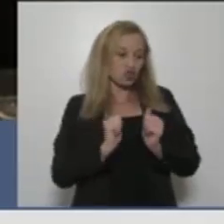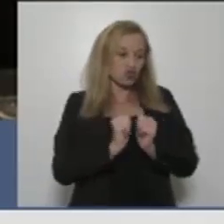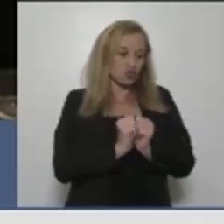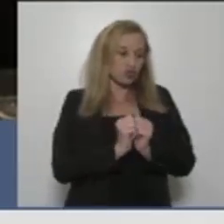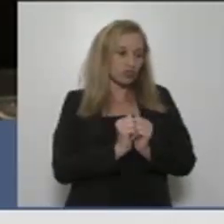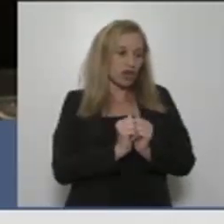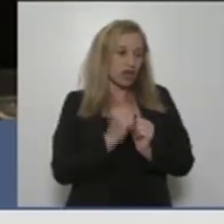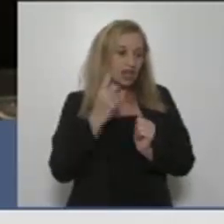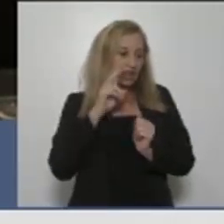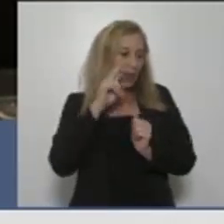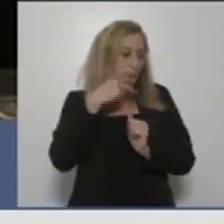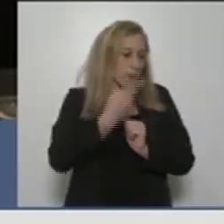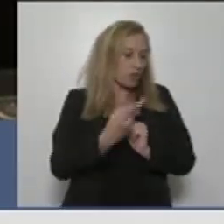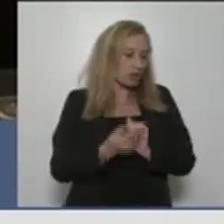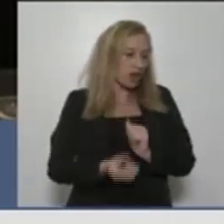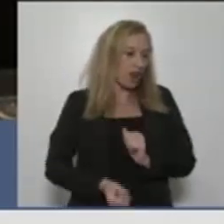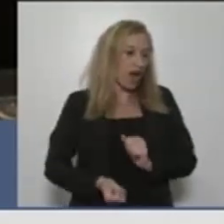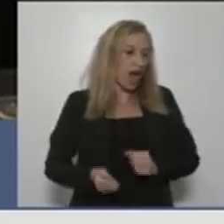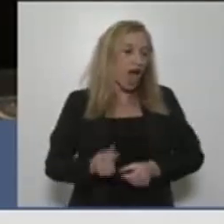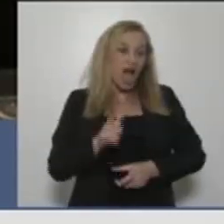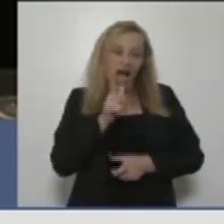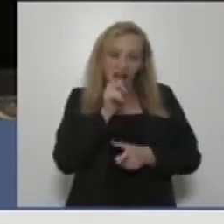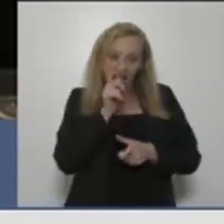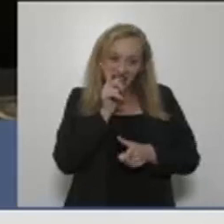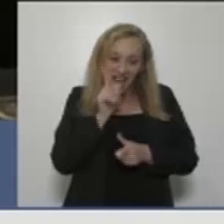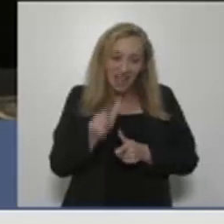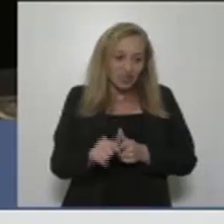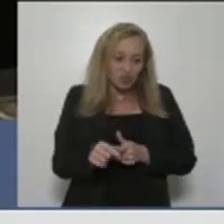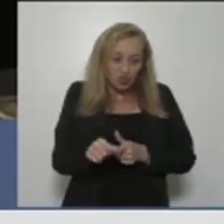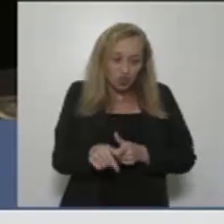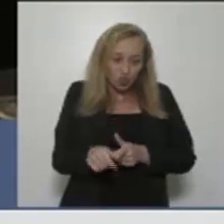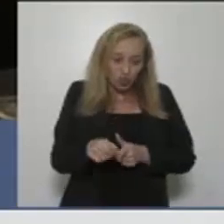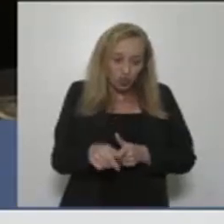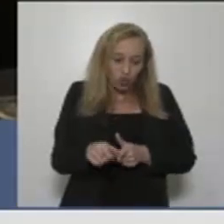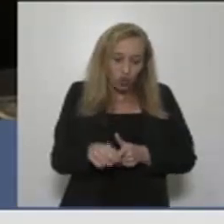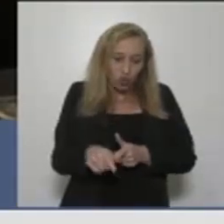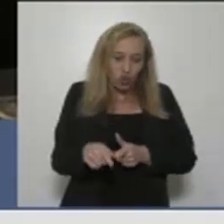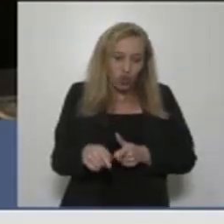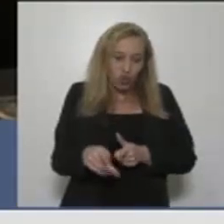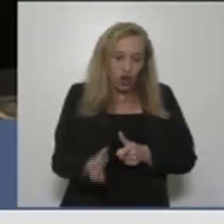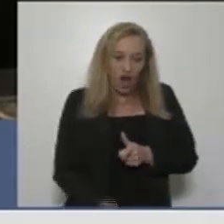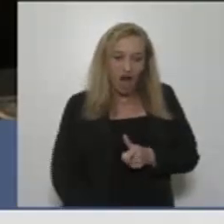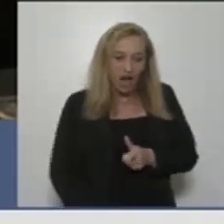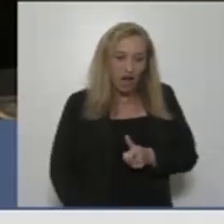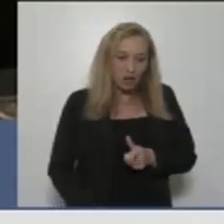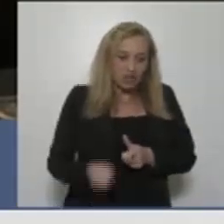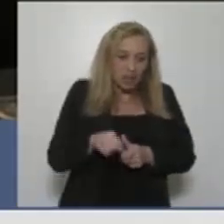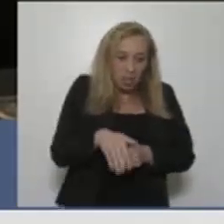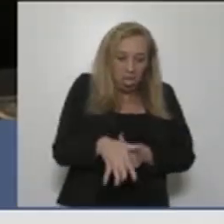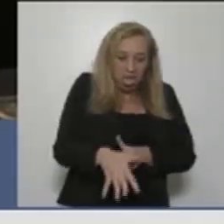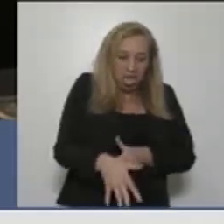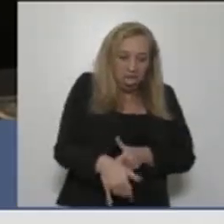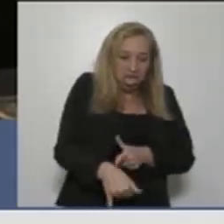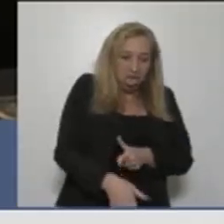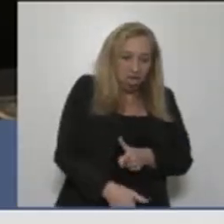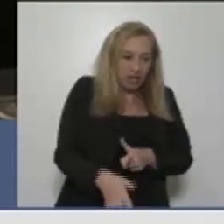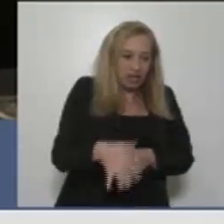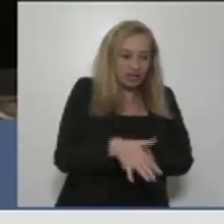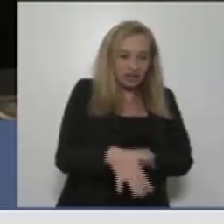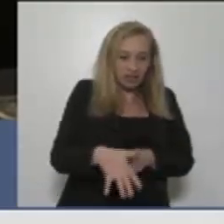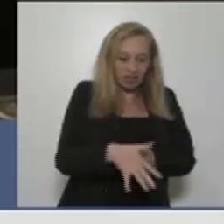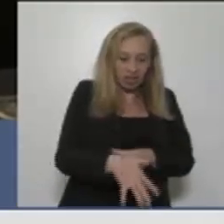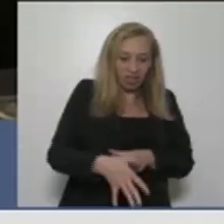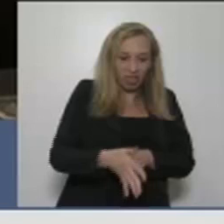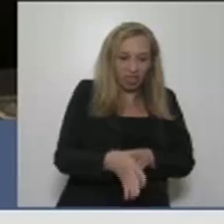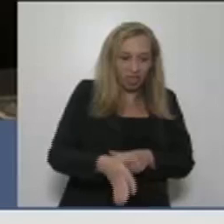lá tudo molhado na calça do homem. São formas de se encostar